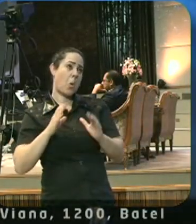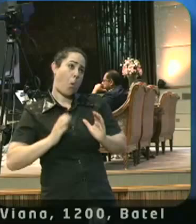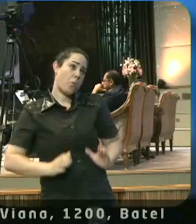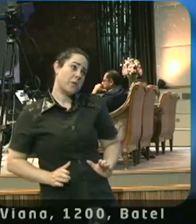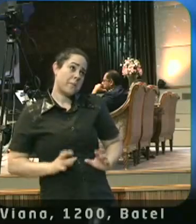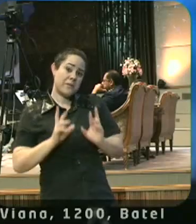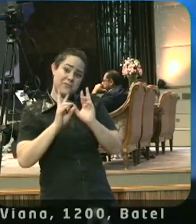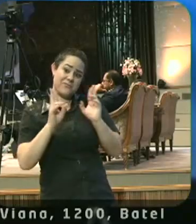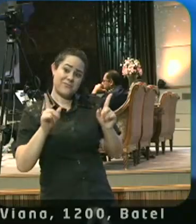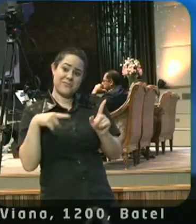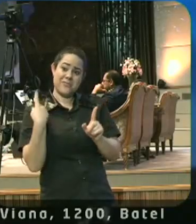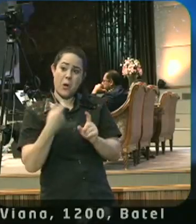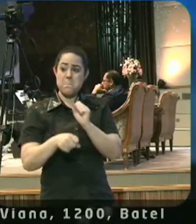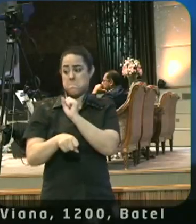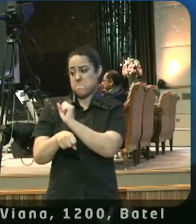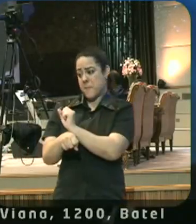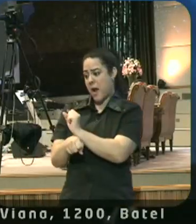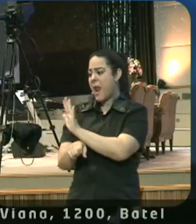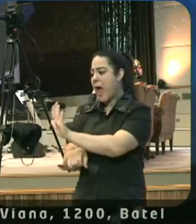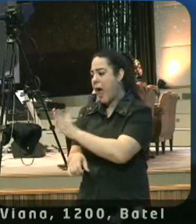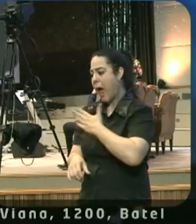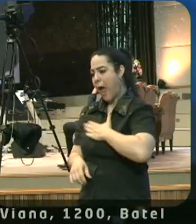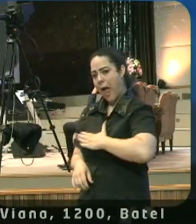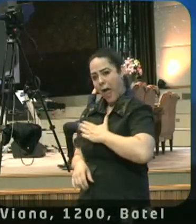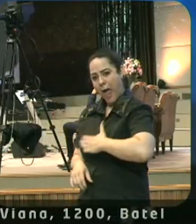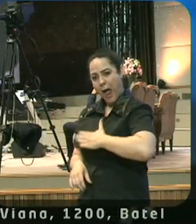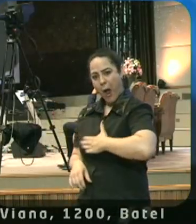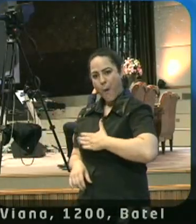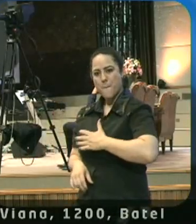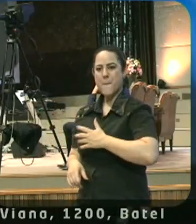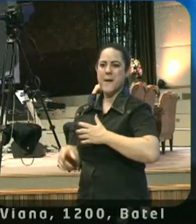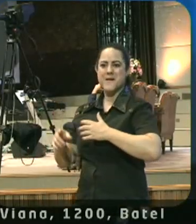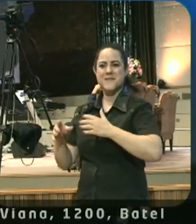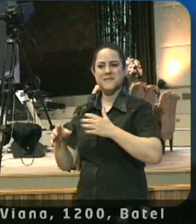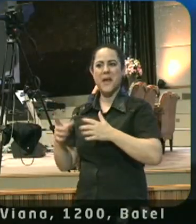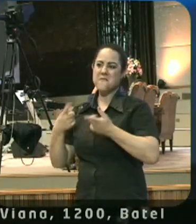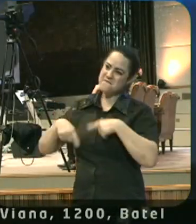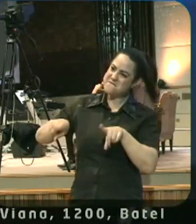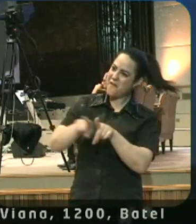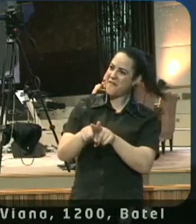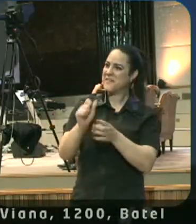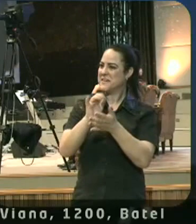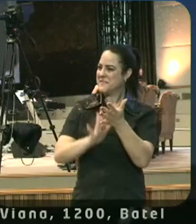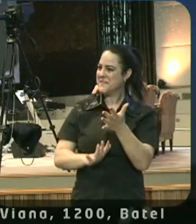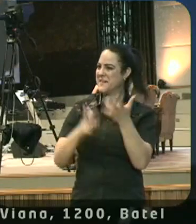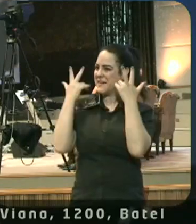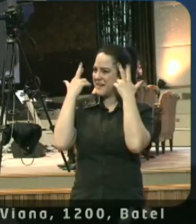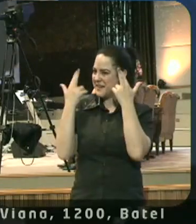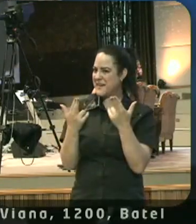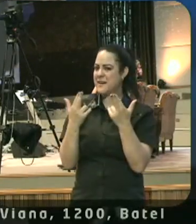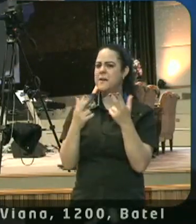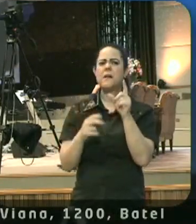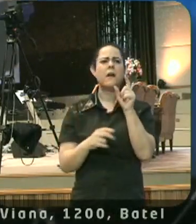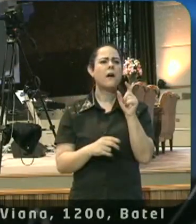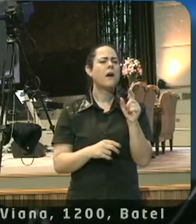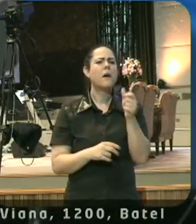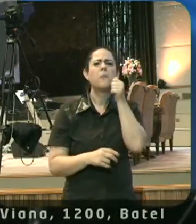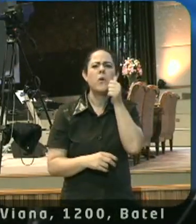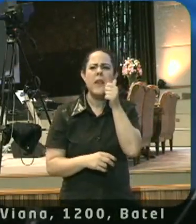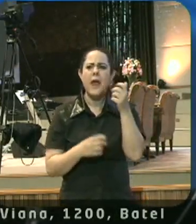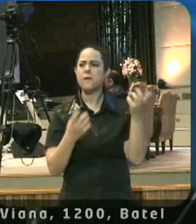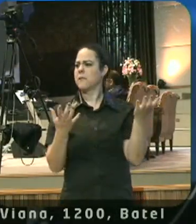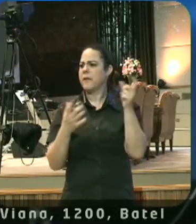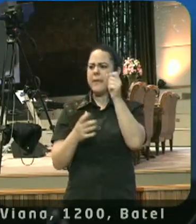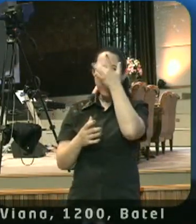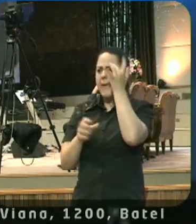atitudes e a gente para, só para ele se acalmar e a gente continuar. Quem ensinou essa canção para